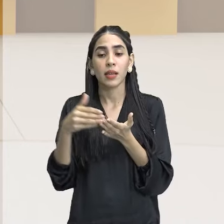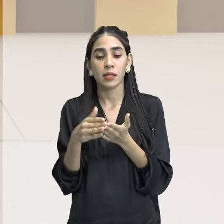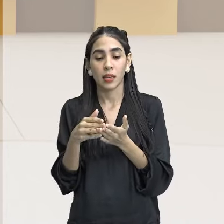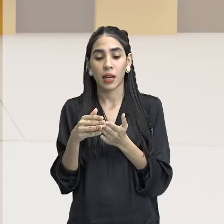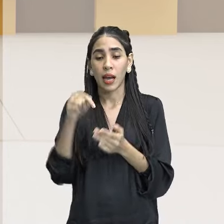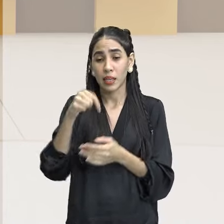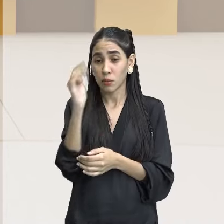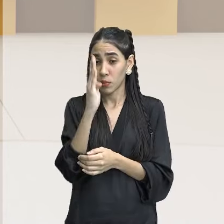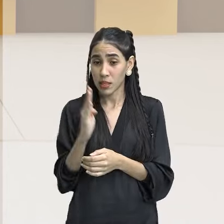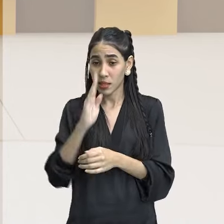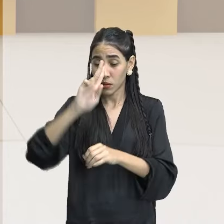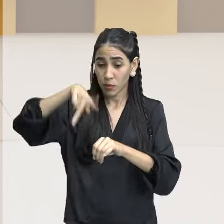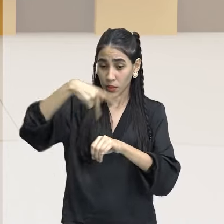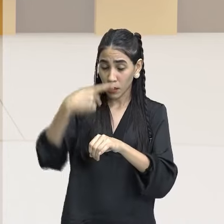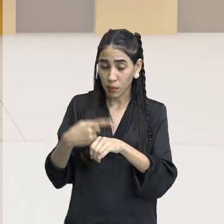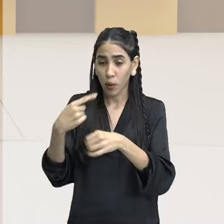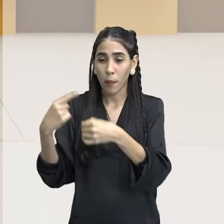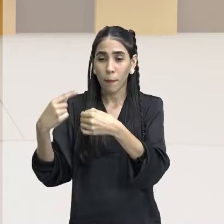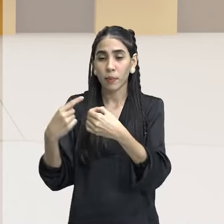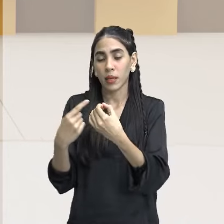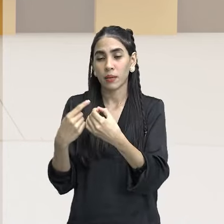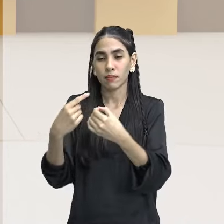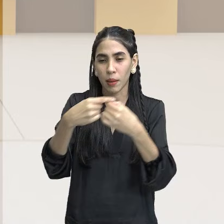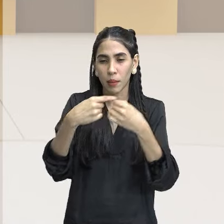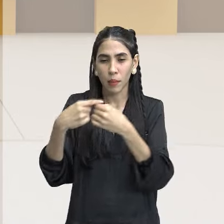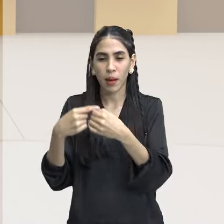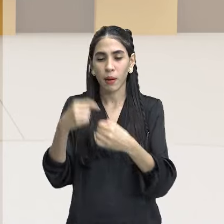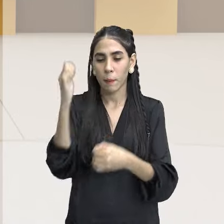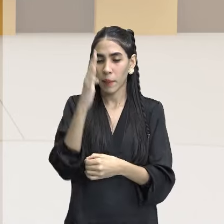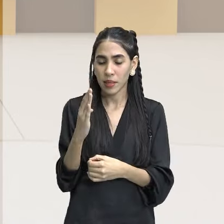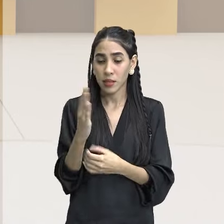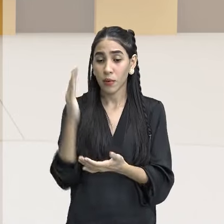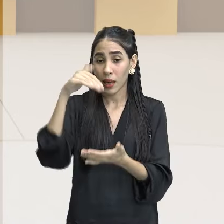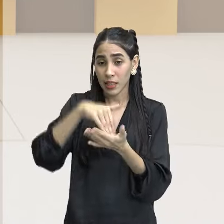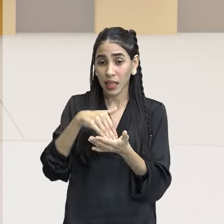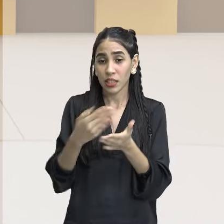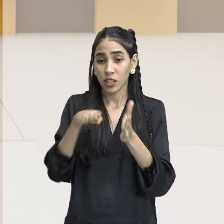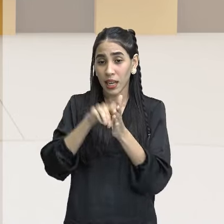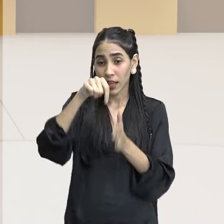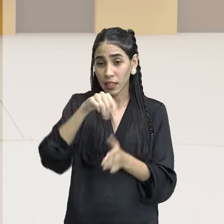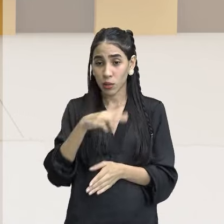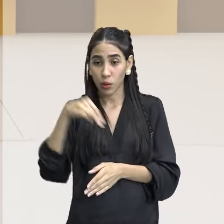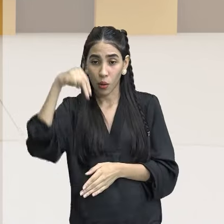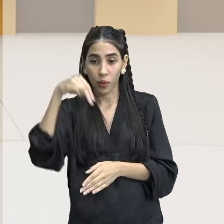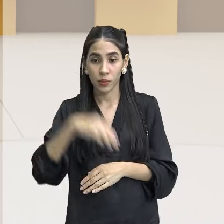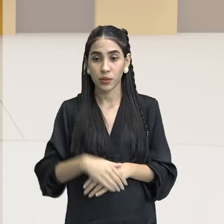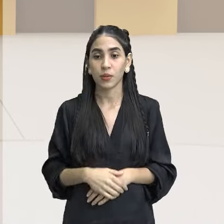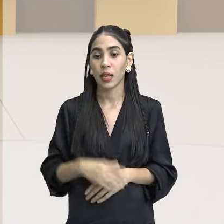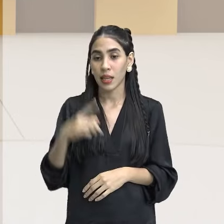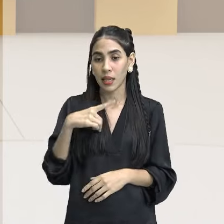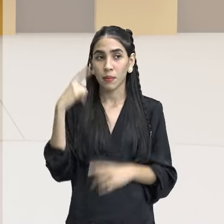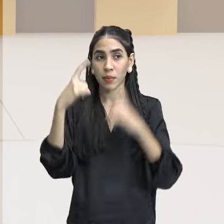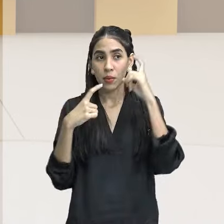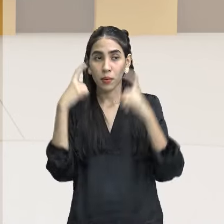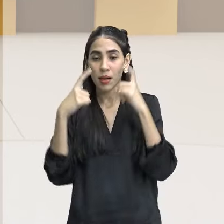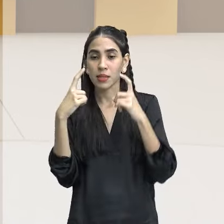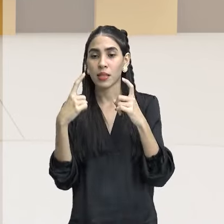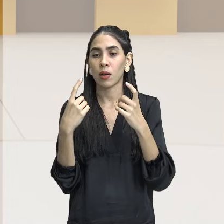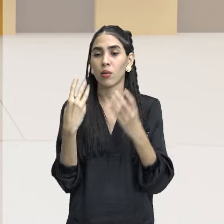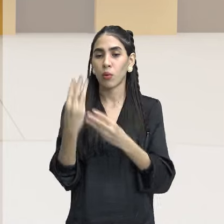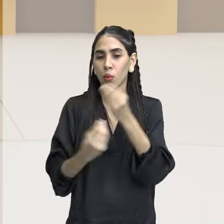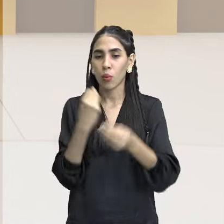brasileiro, passando para o interior do Brasil, até chegar aqui à região norte. E quando começa a chegar aqui à região norte, tem essa preocupação de